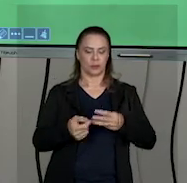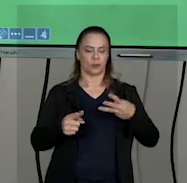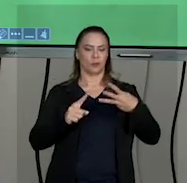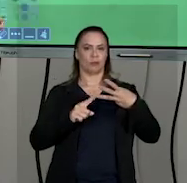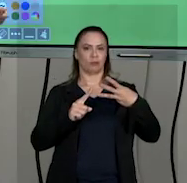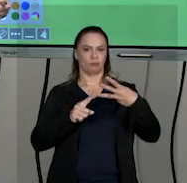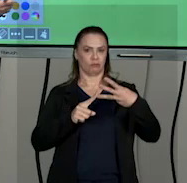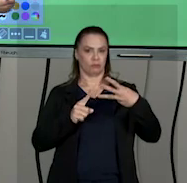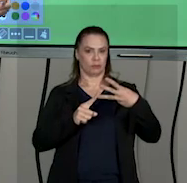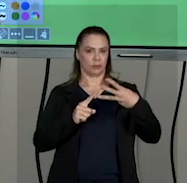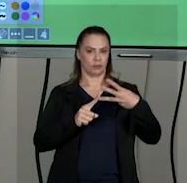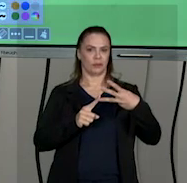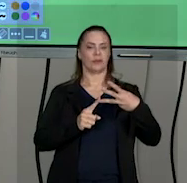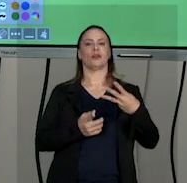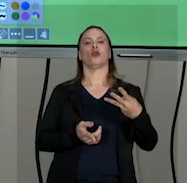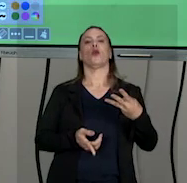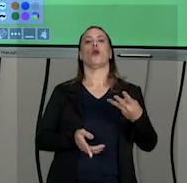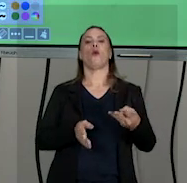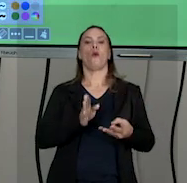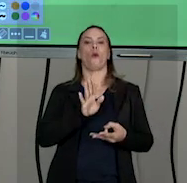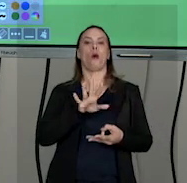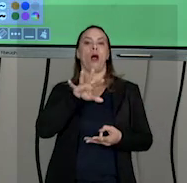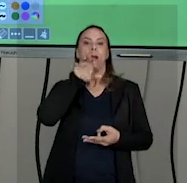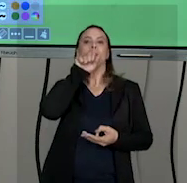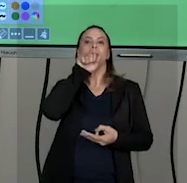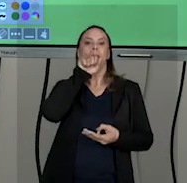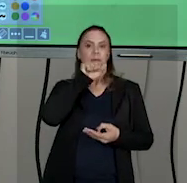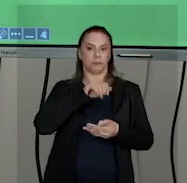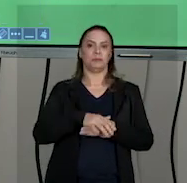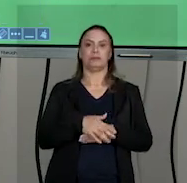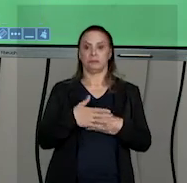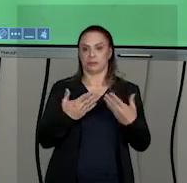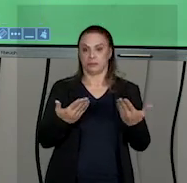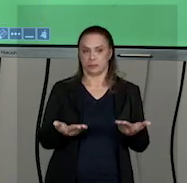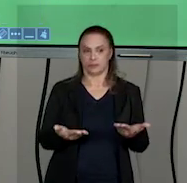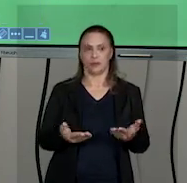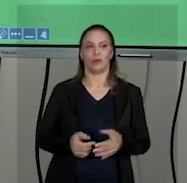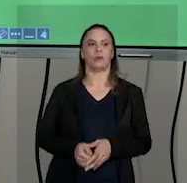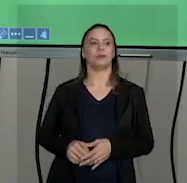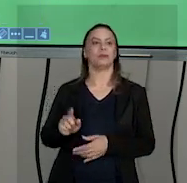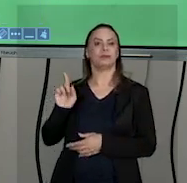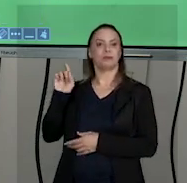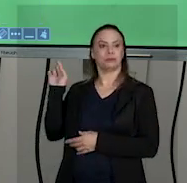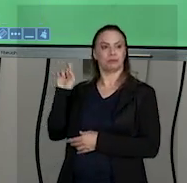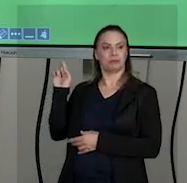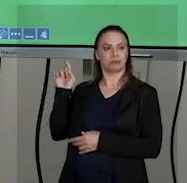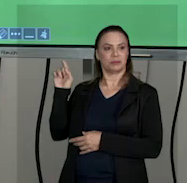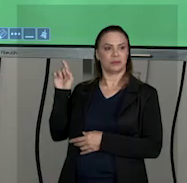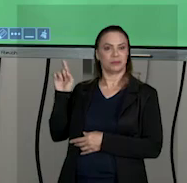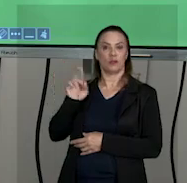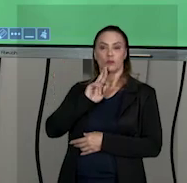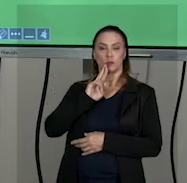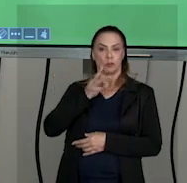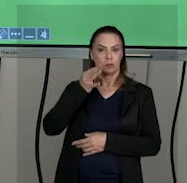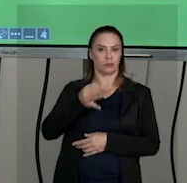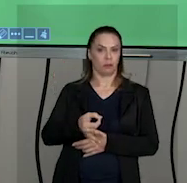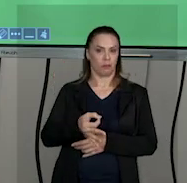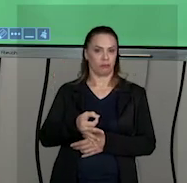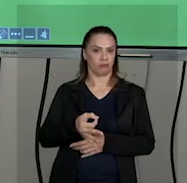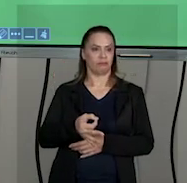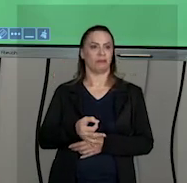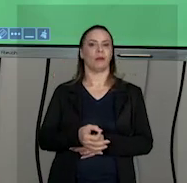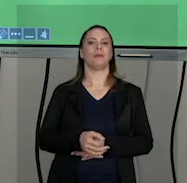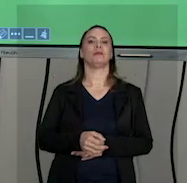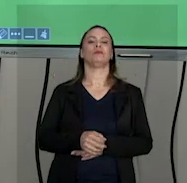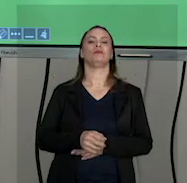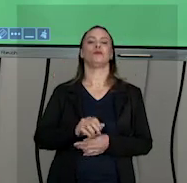digestório. Deixa eu mudar a cor dessa caneta aqui. Então, eu tenho aqui, ó, sistema digestório. A